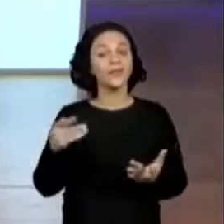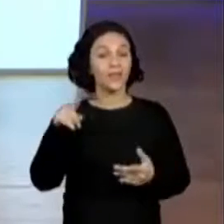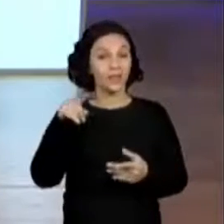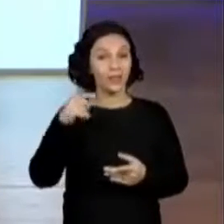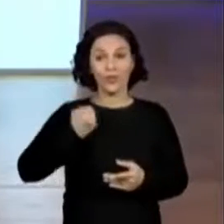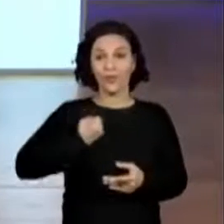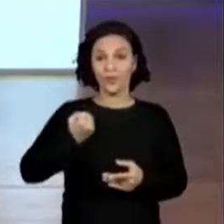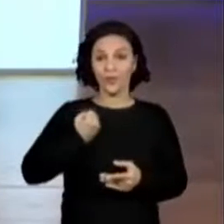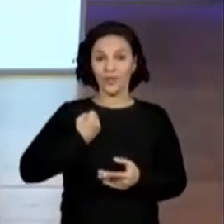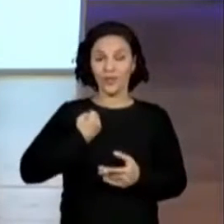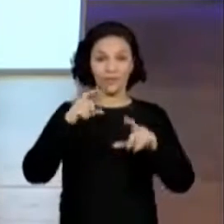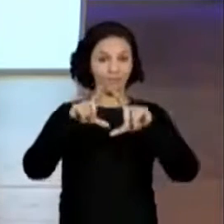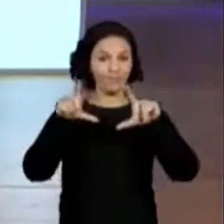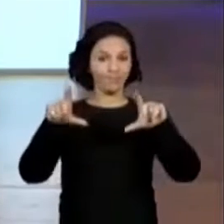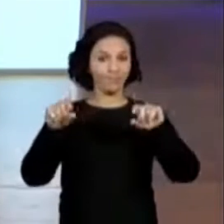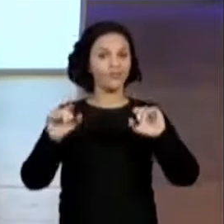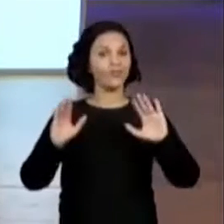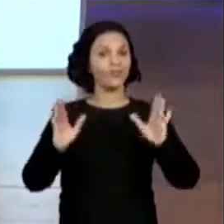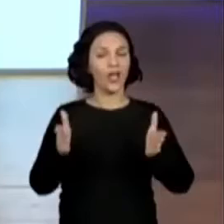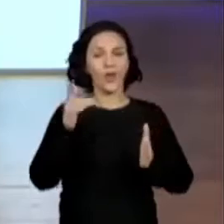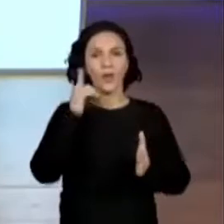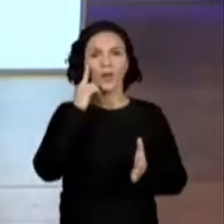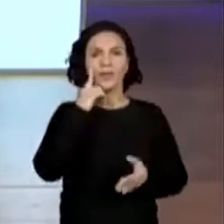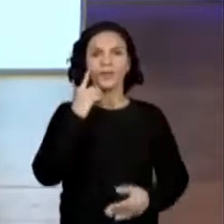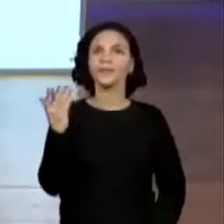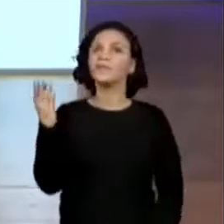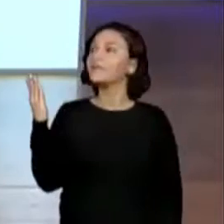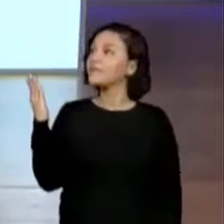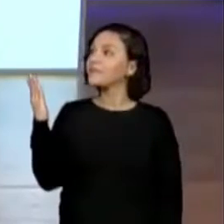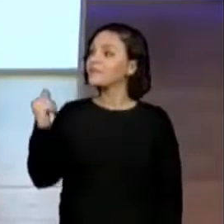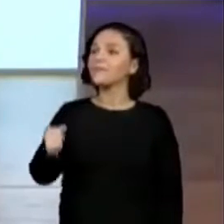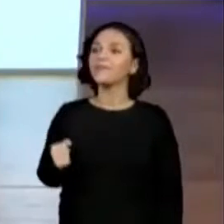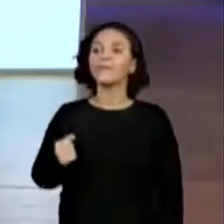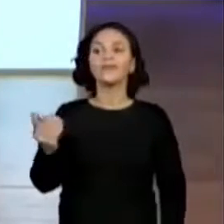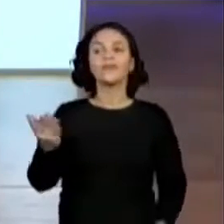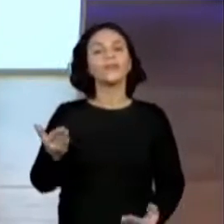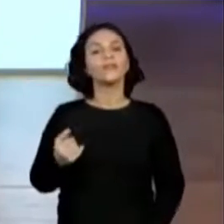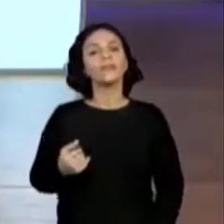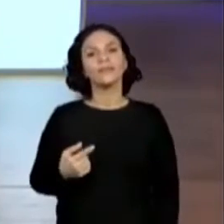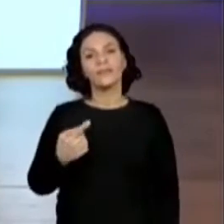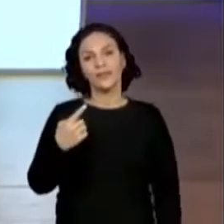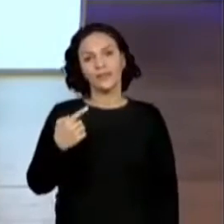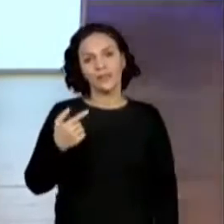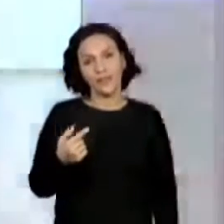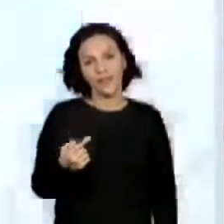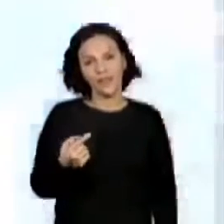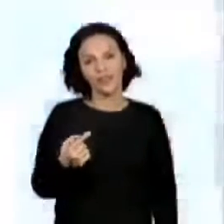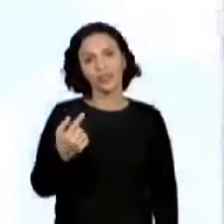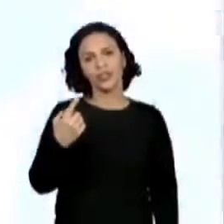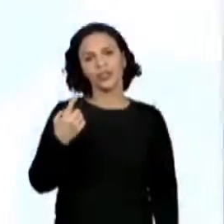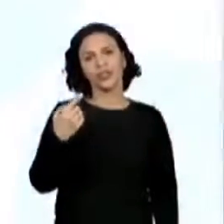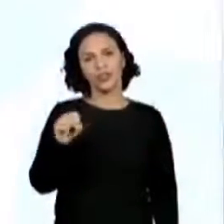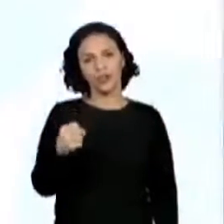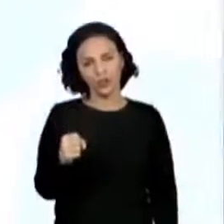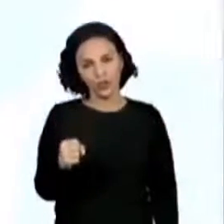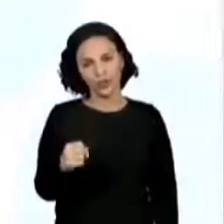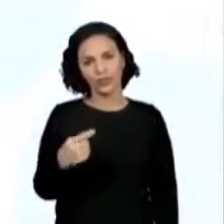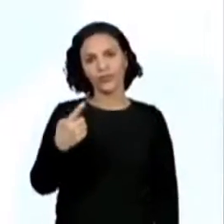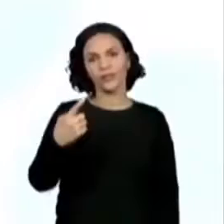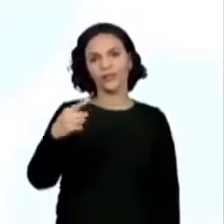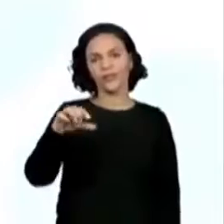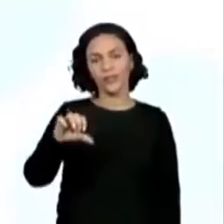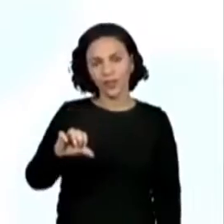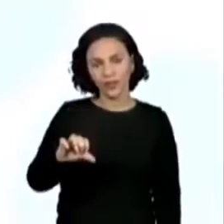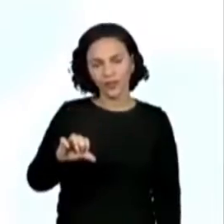numérico ele já tá guardado, né? 16 e aí? Vamos contar? 17, 18,